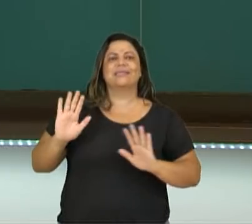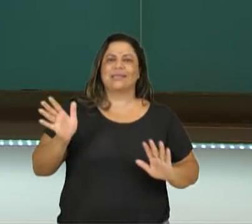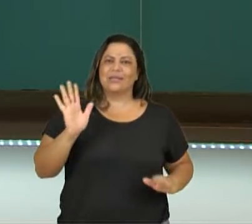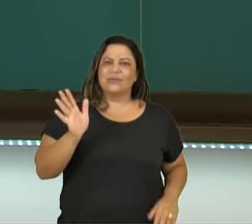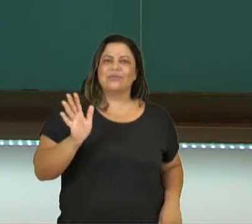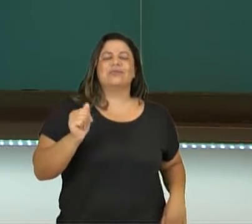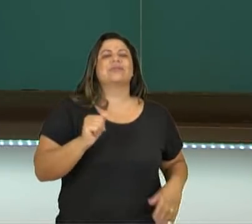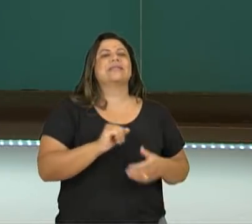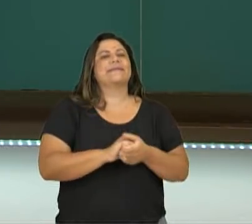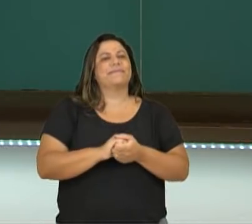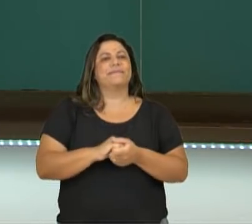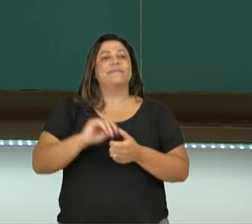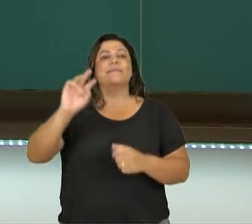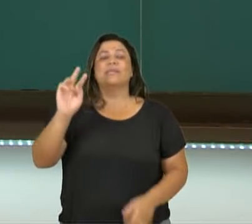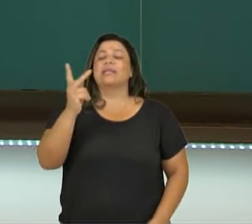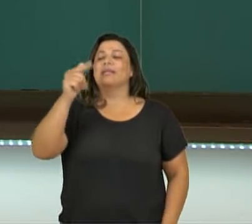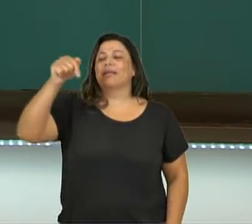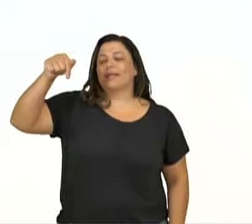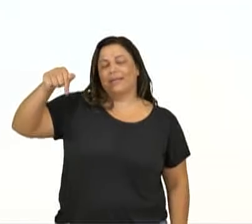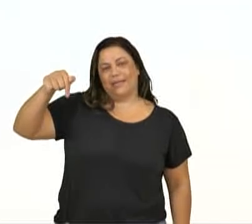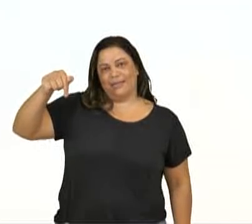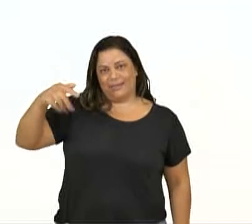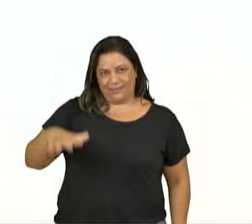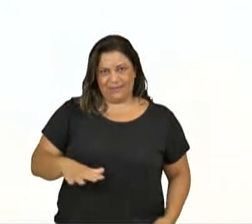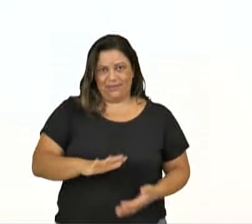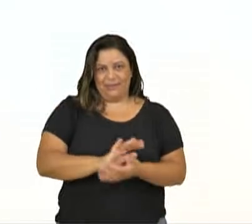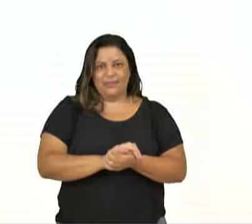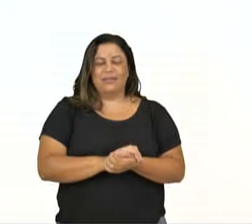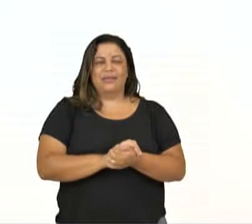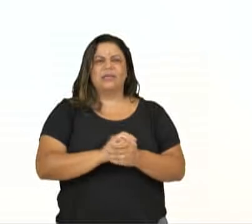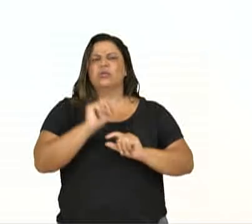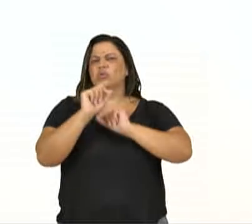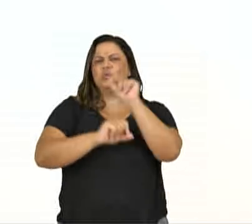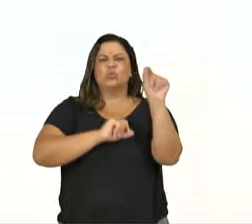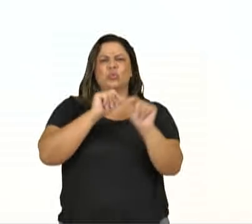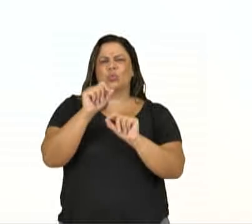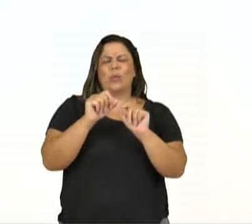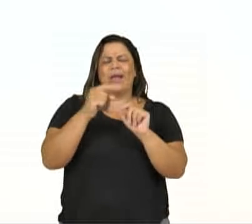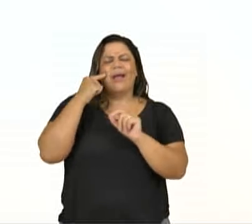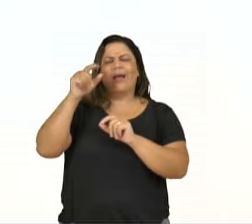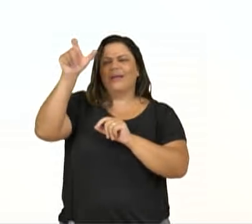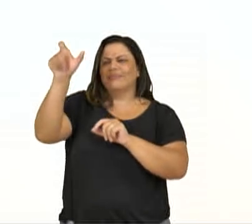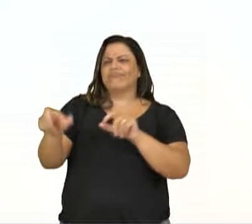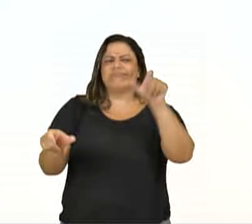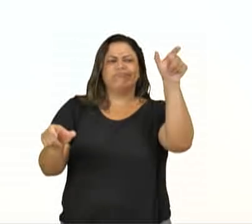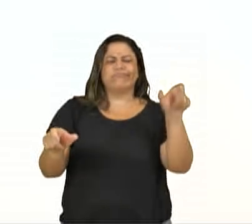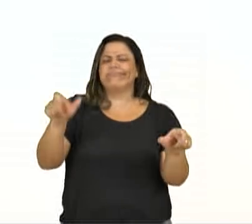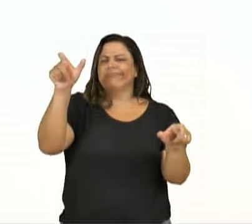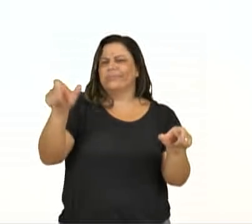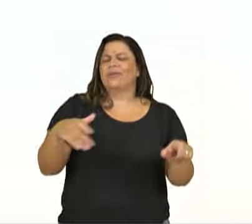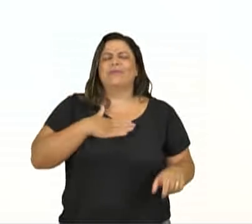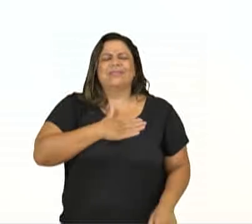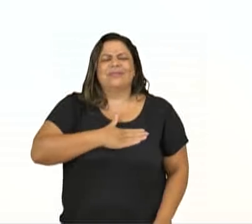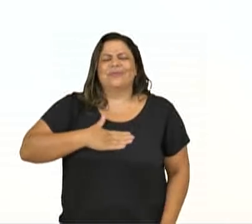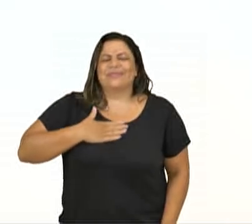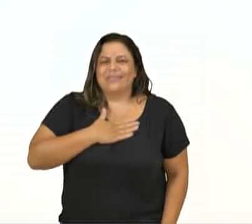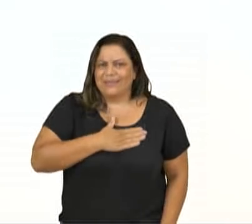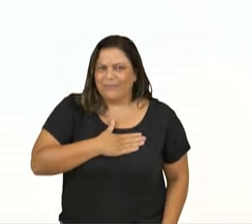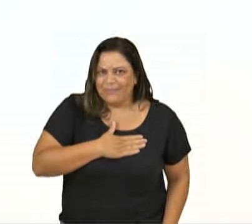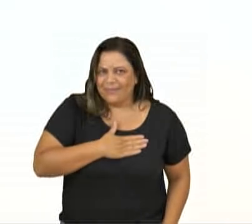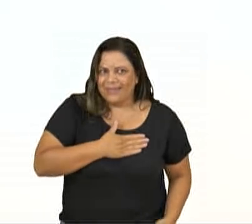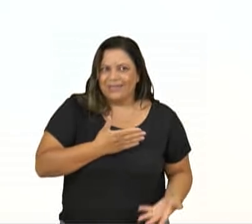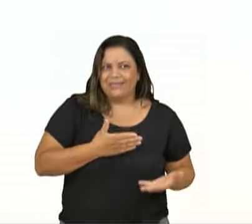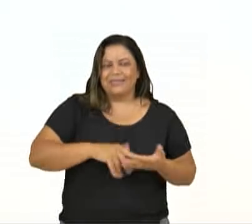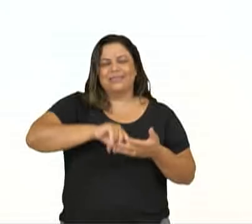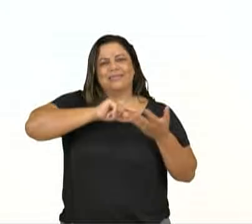que nós chamamos de HQs também. De quais personagens você gosta mais? Já parou para pensar? Então eu trouxe aqui